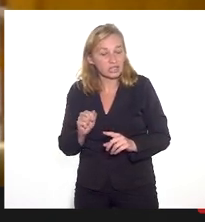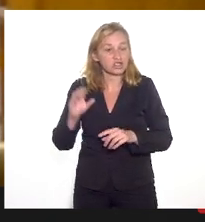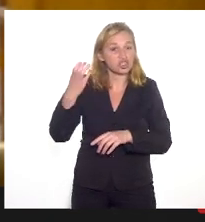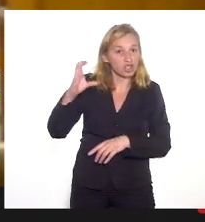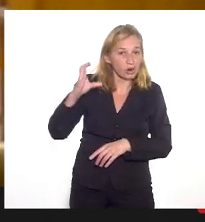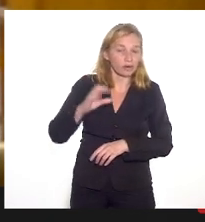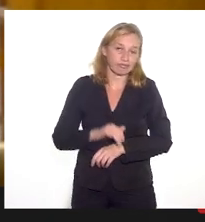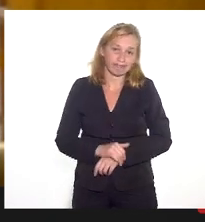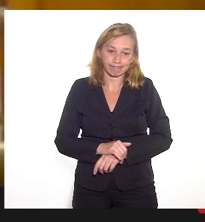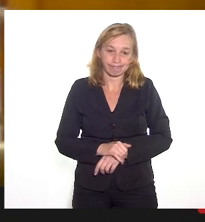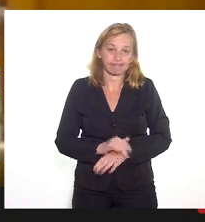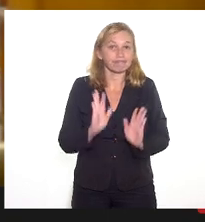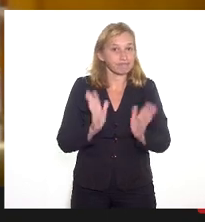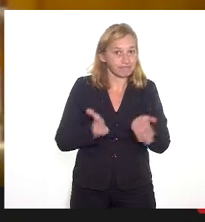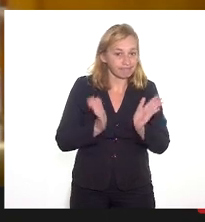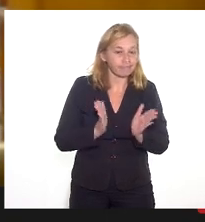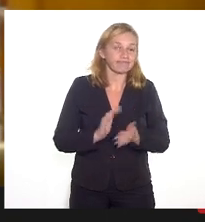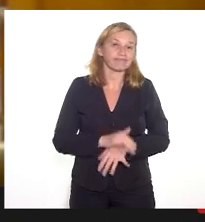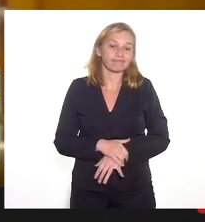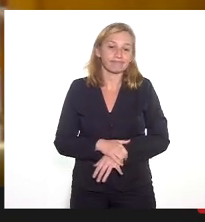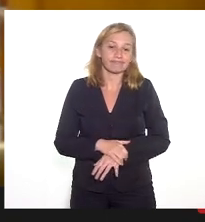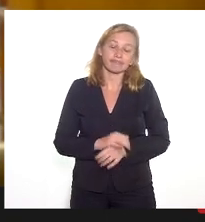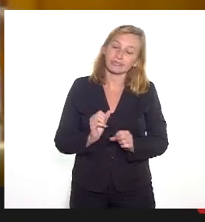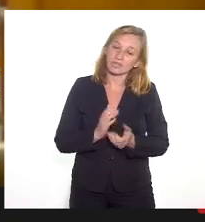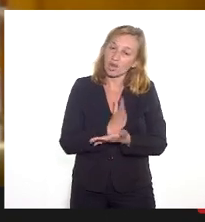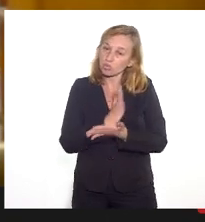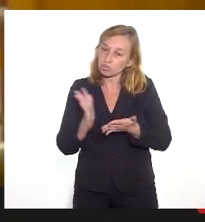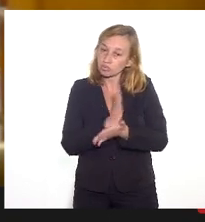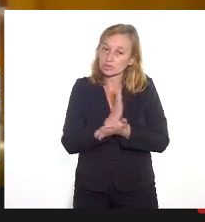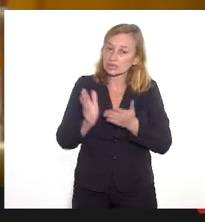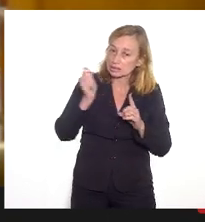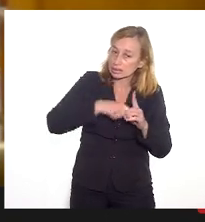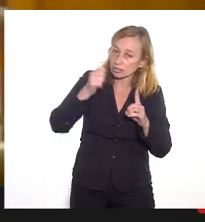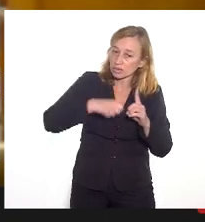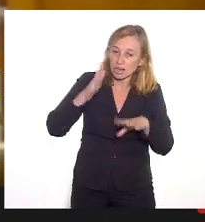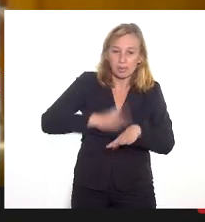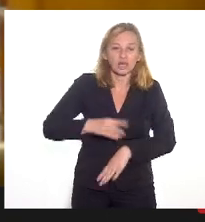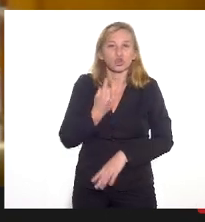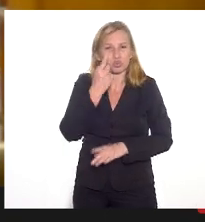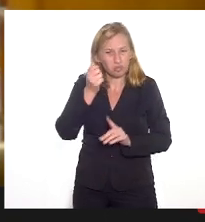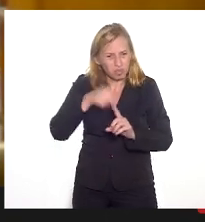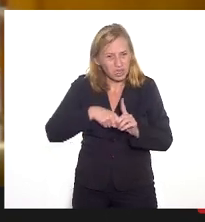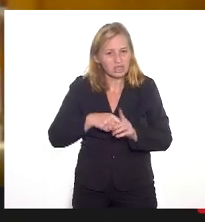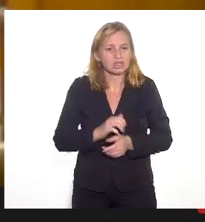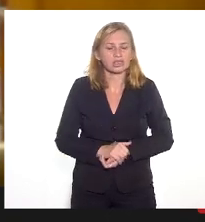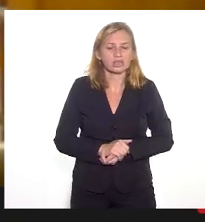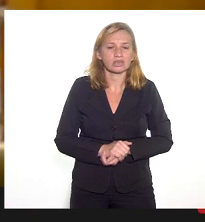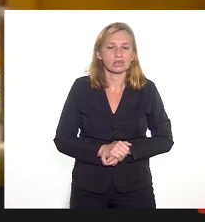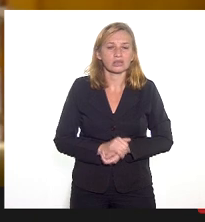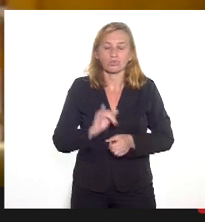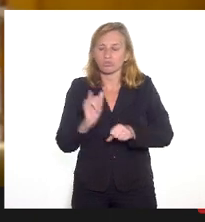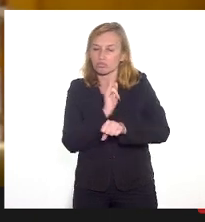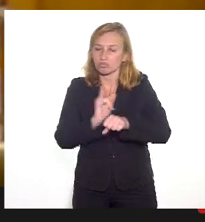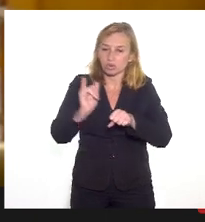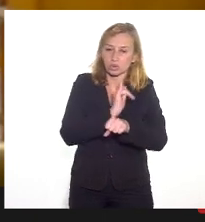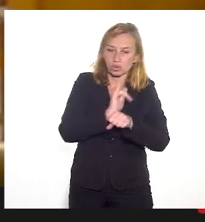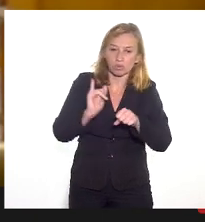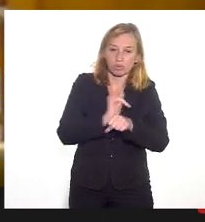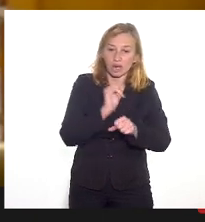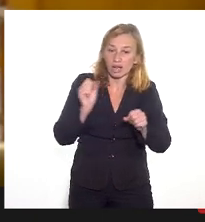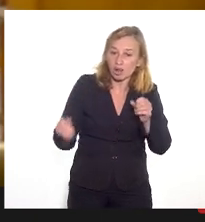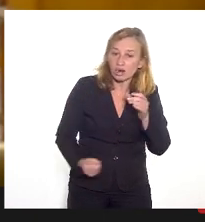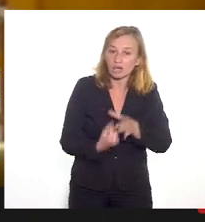Niterói. E agora, já há algumas semanas, já tem mais de um mês, mais ou menos, nós estamos fazendo uma articulação para a